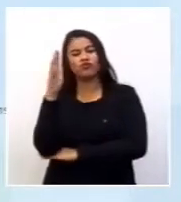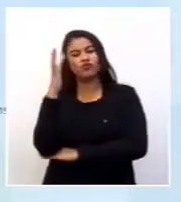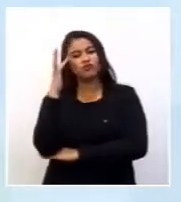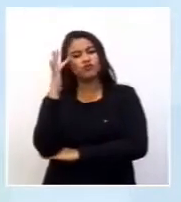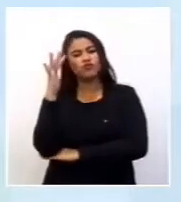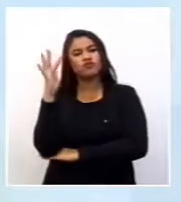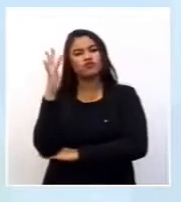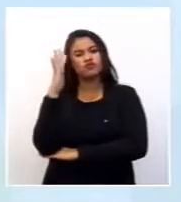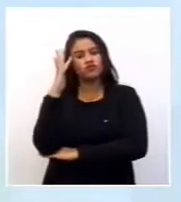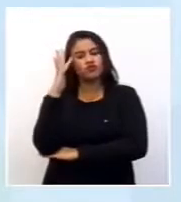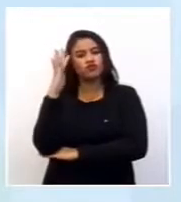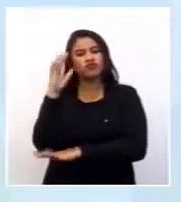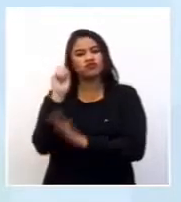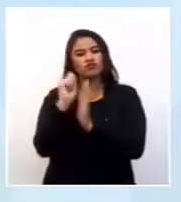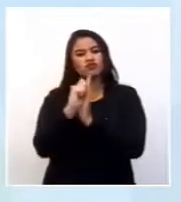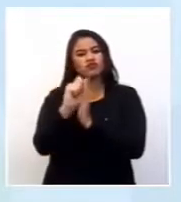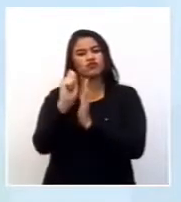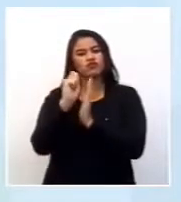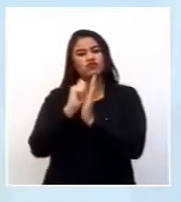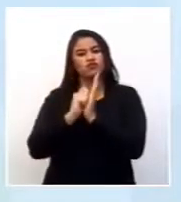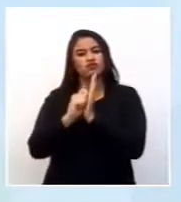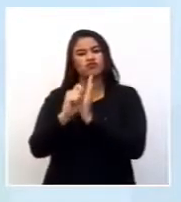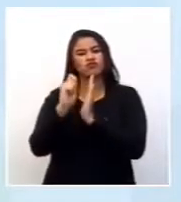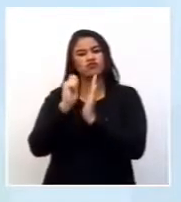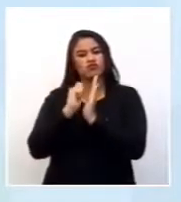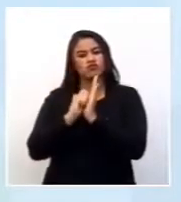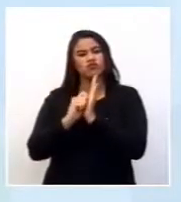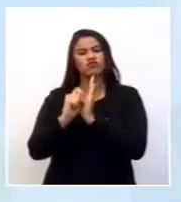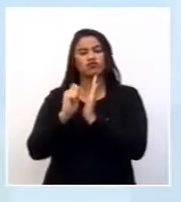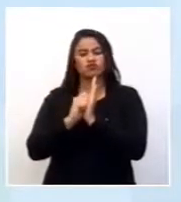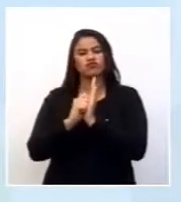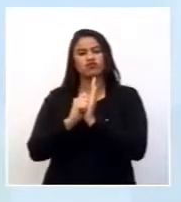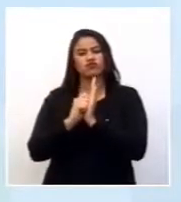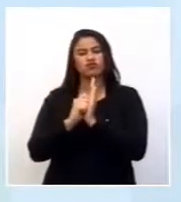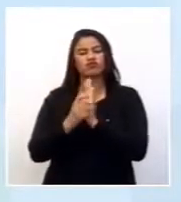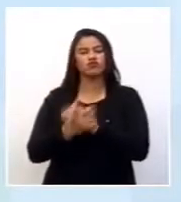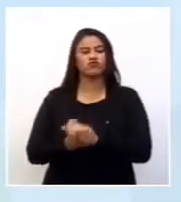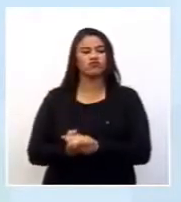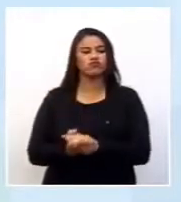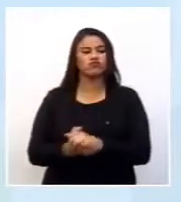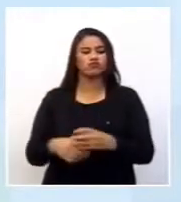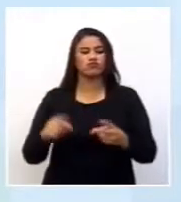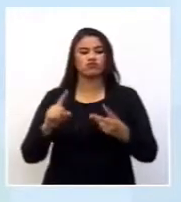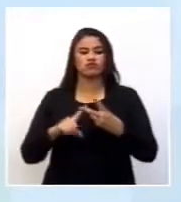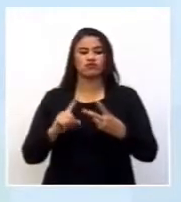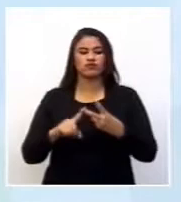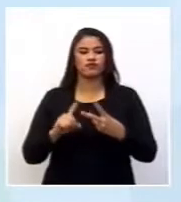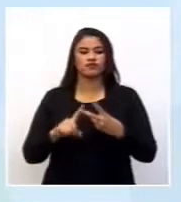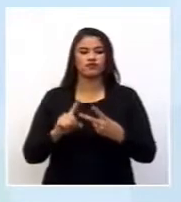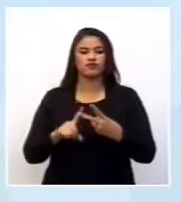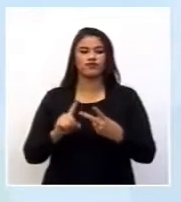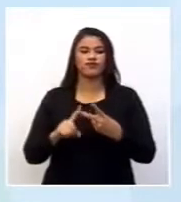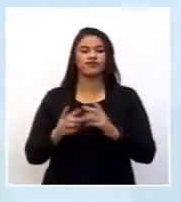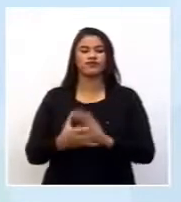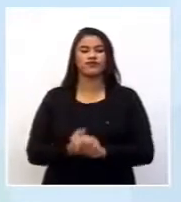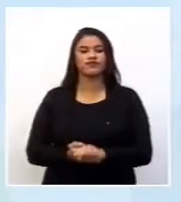as anotações dos seus registros. Tá? Devagar, né, nós vamos fazer a primeira imagem, né, agora nós temos a